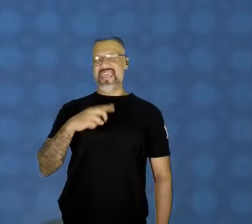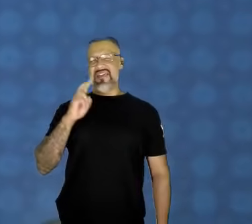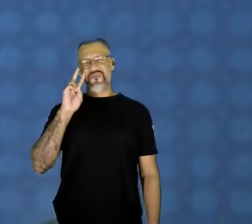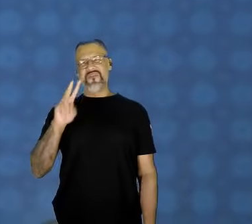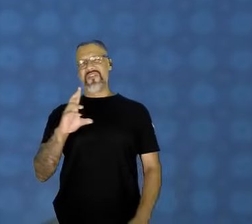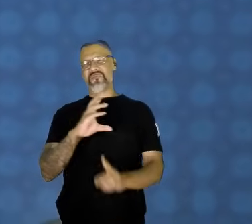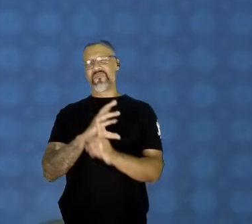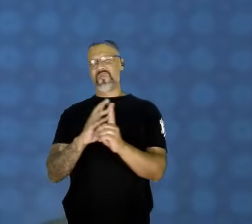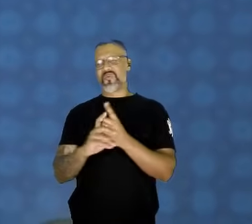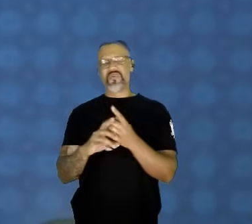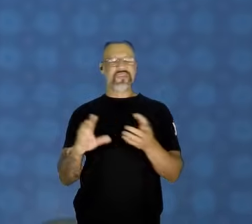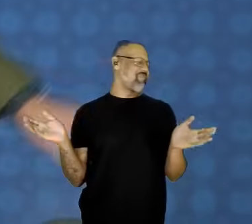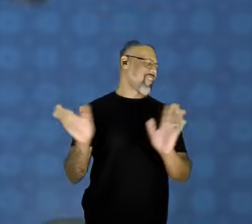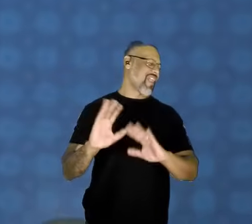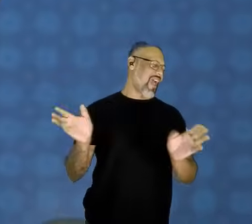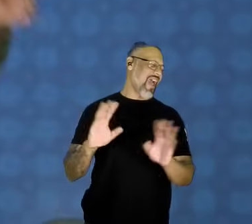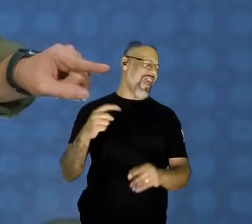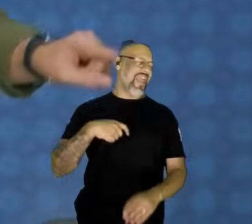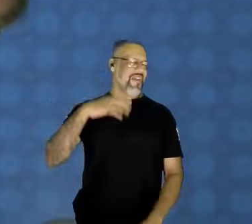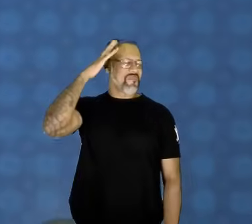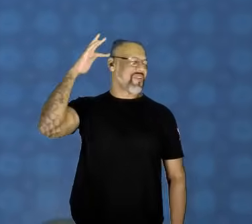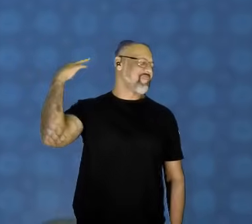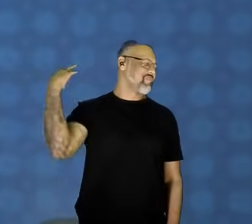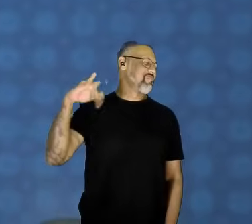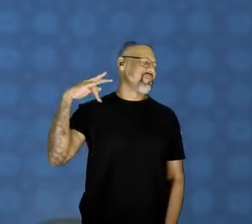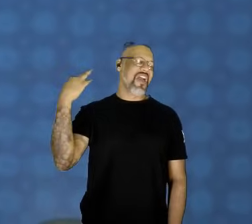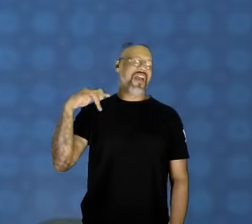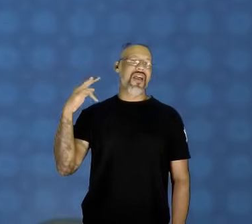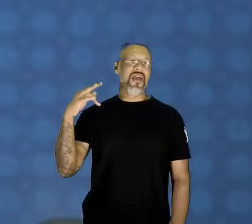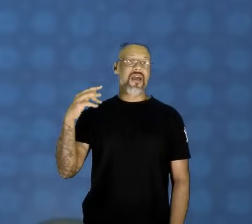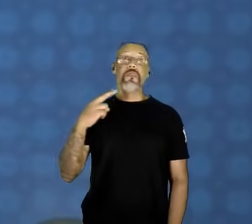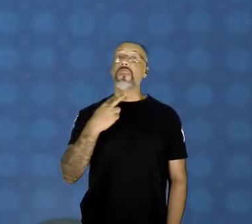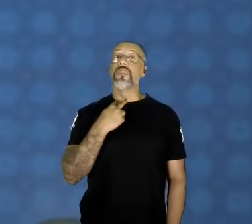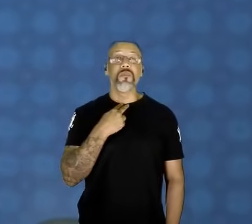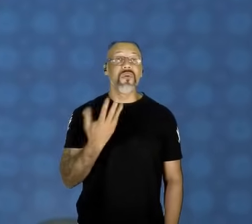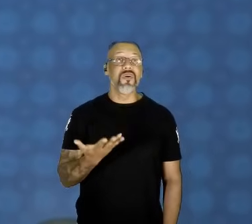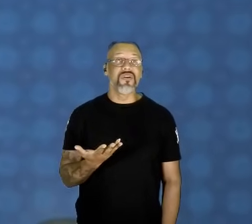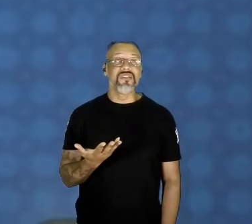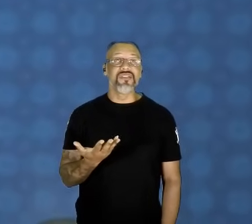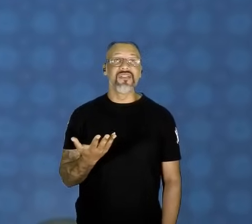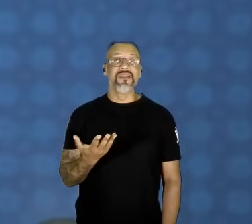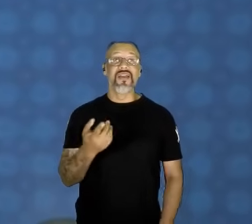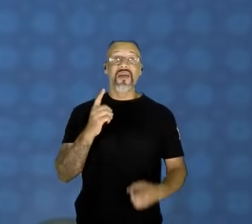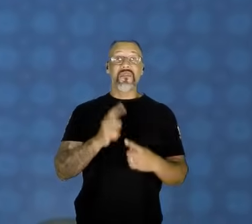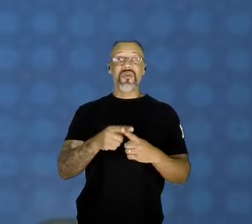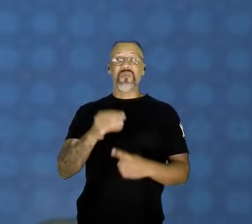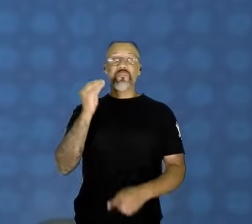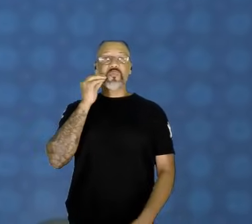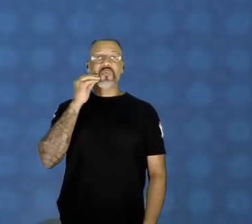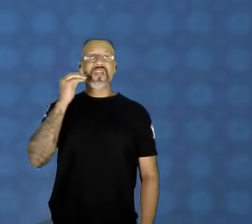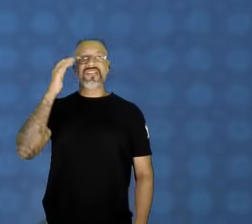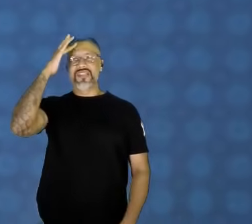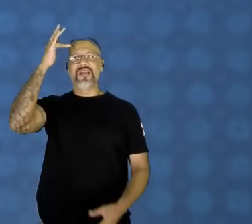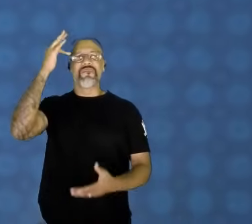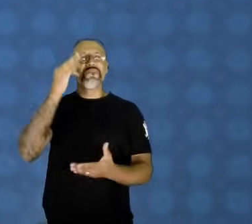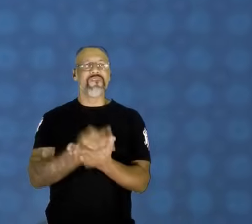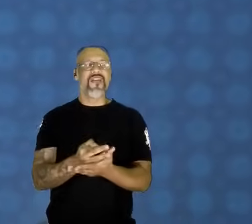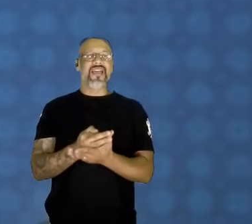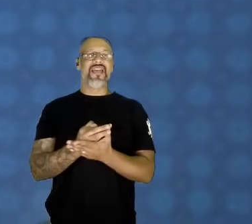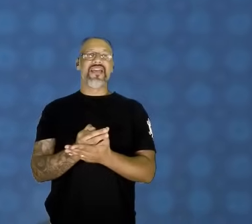cabeça. Você não pode, porque o teste da fé começa exatamente quando você tem um